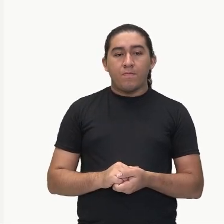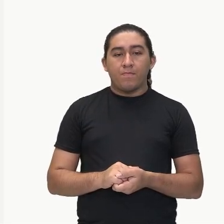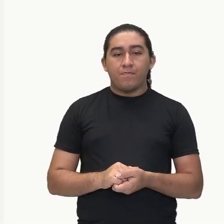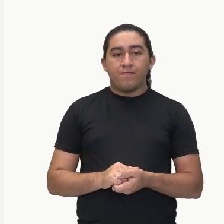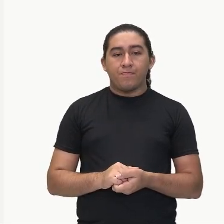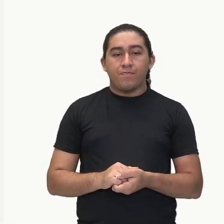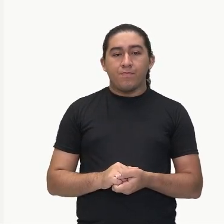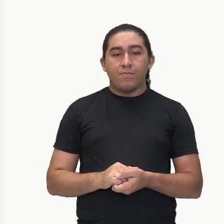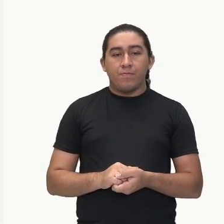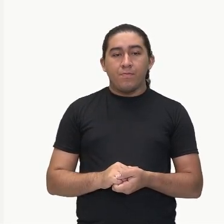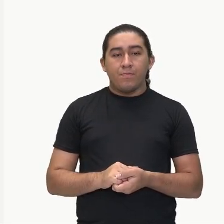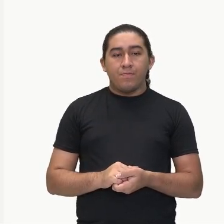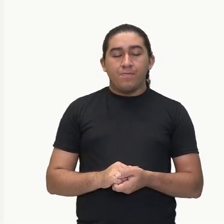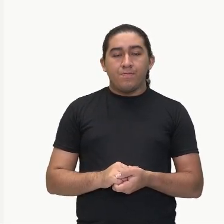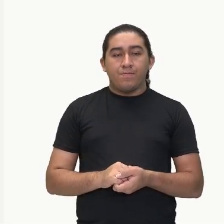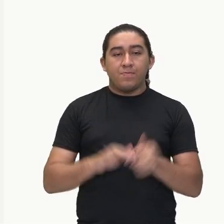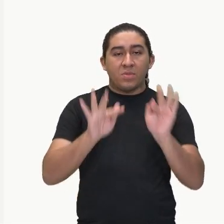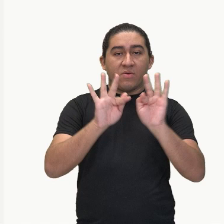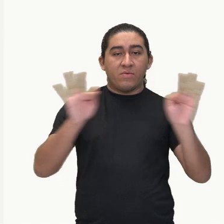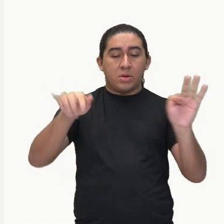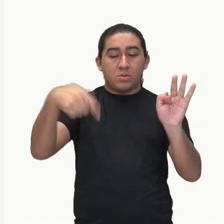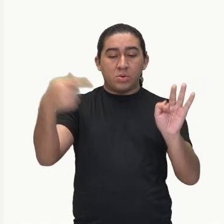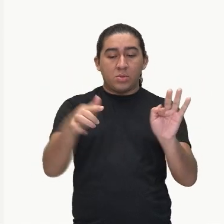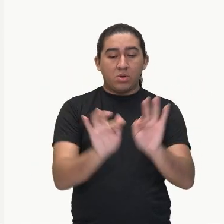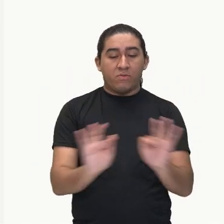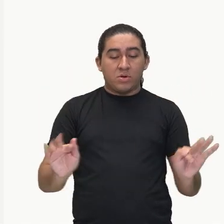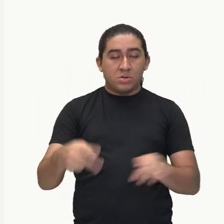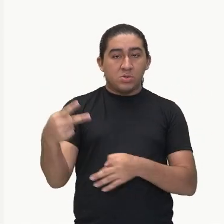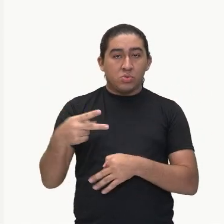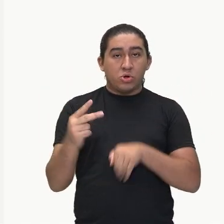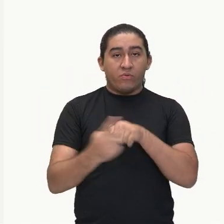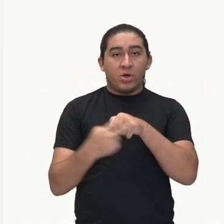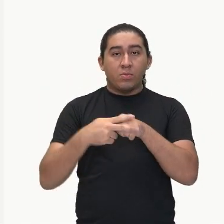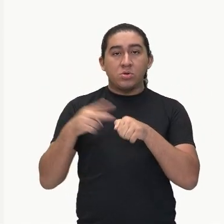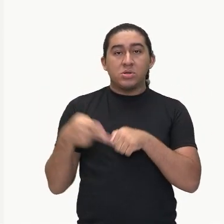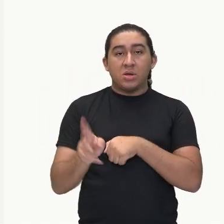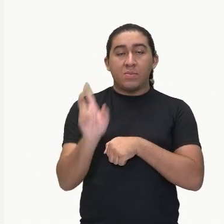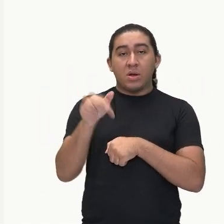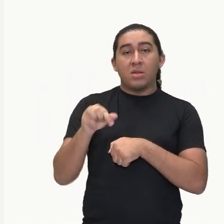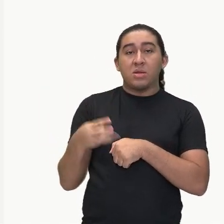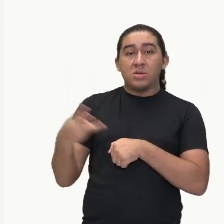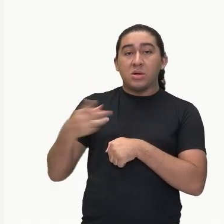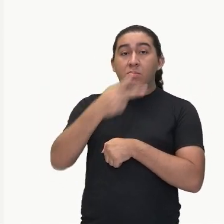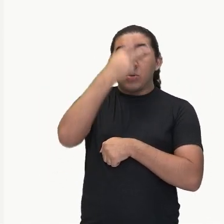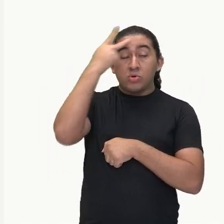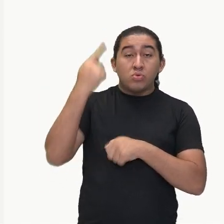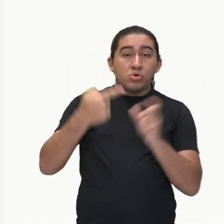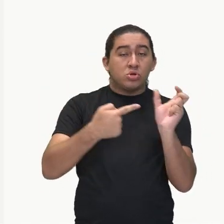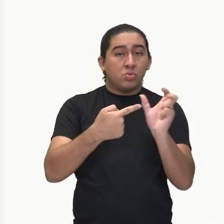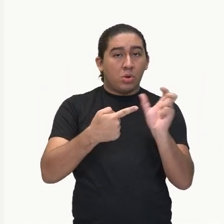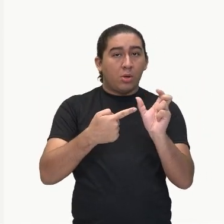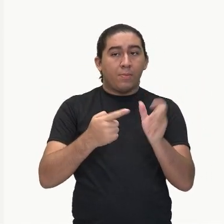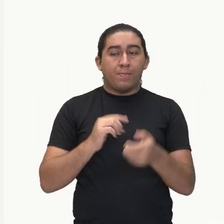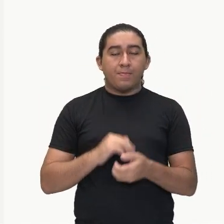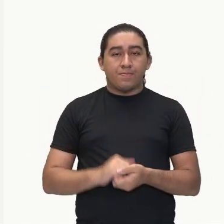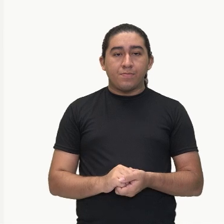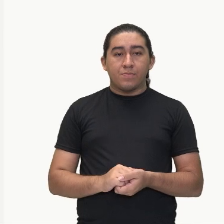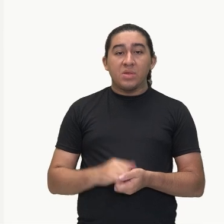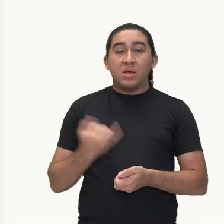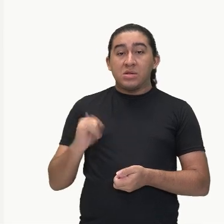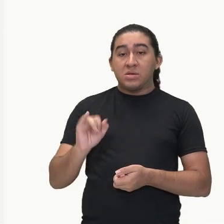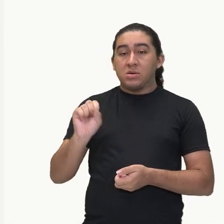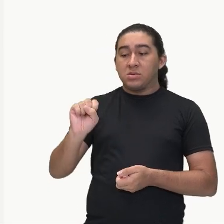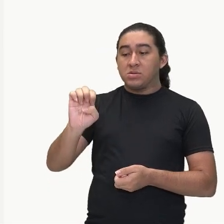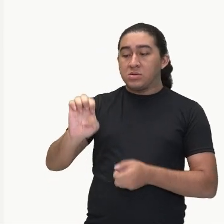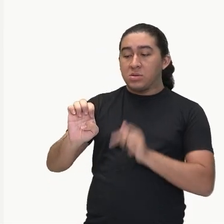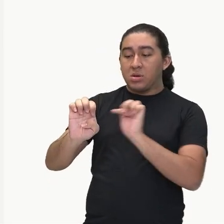alegra-se com tudo. Então, o verbo vai estar sempre na terceira pessoa do singular, quando essa